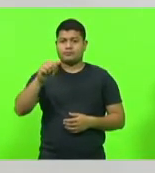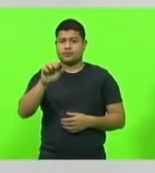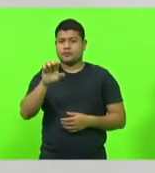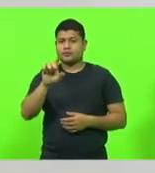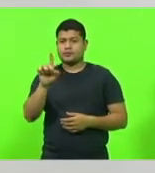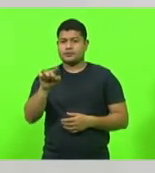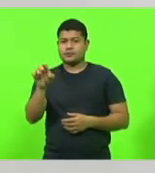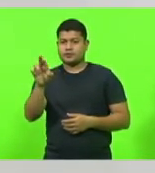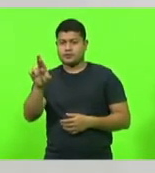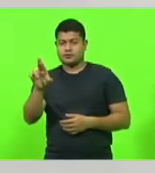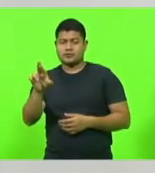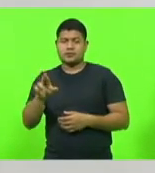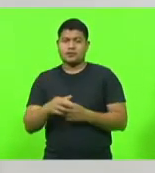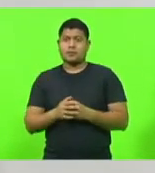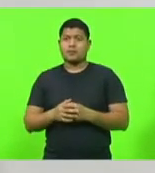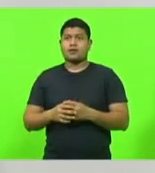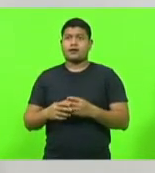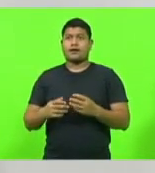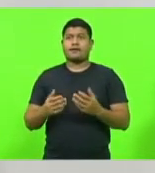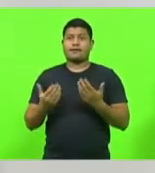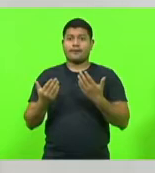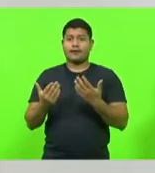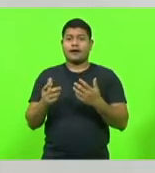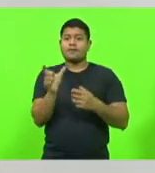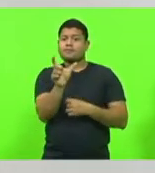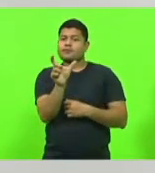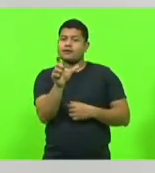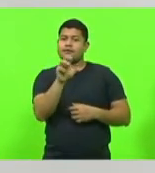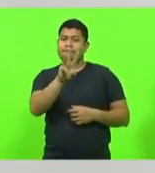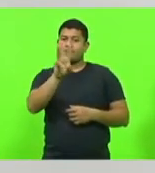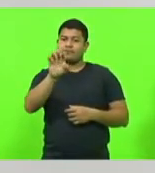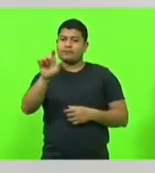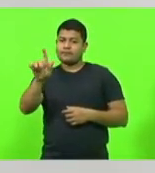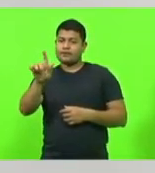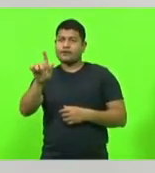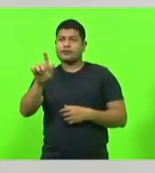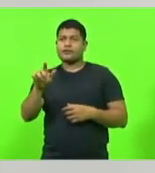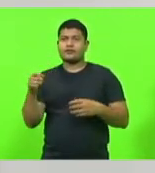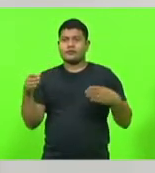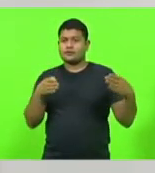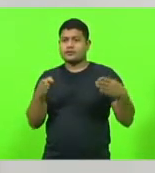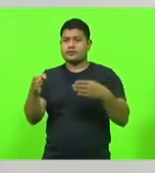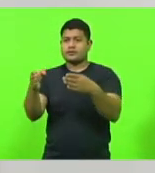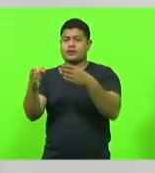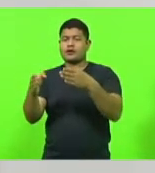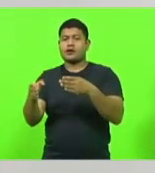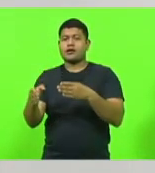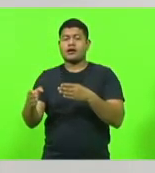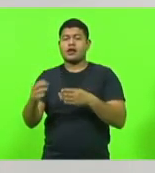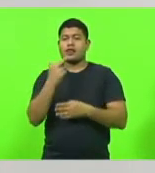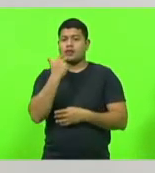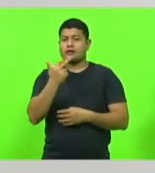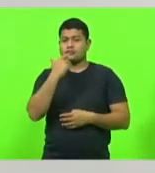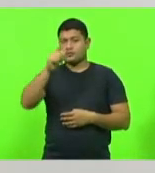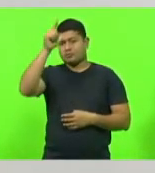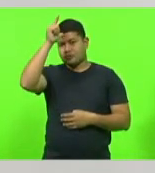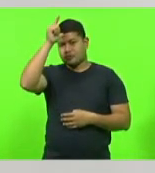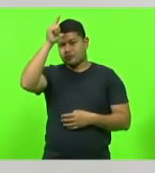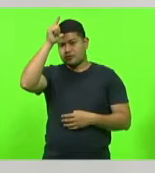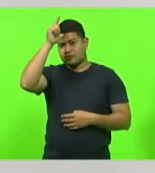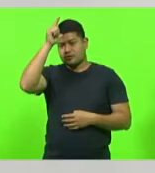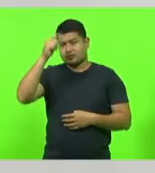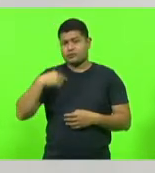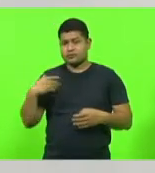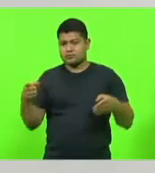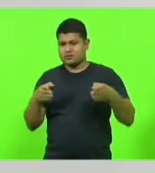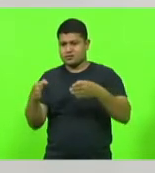seus fundadores, a palavra WEG significa caminho, na língua alemã. Um caminho